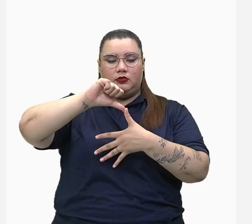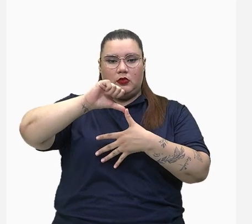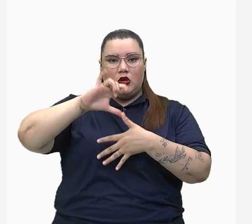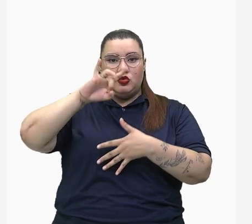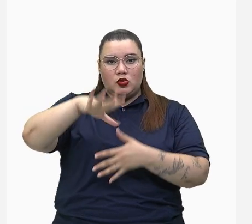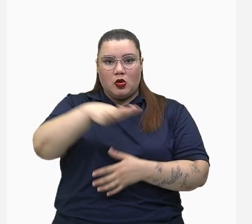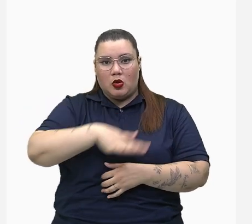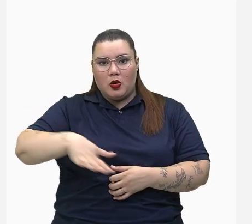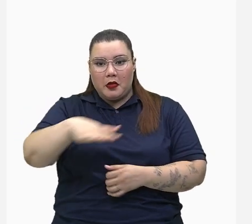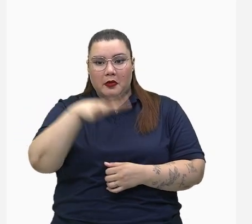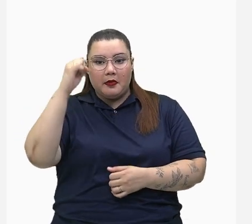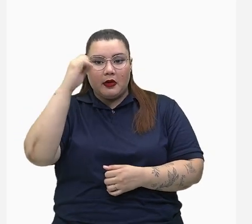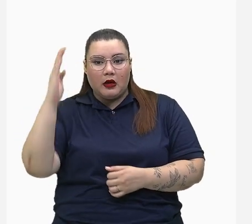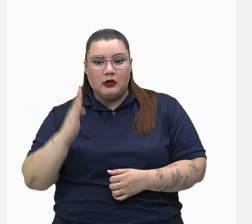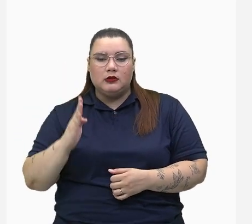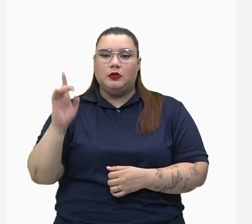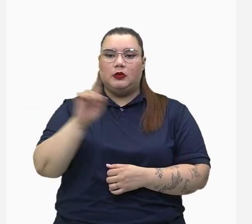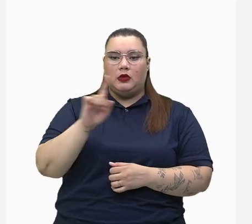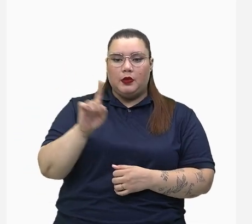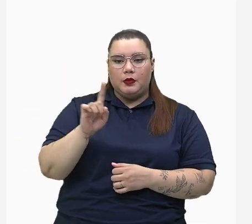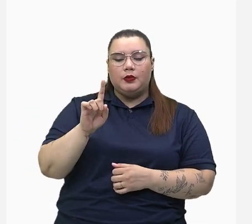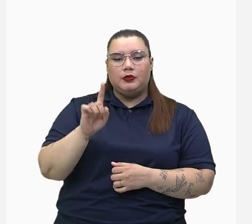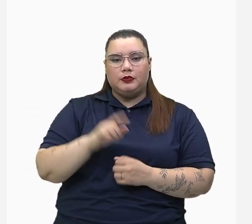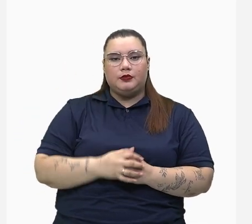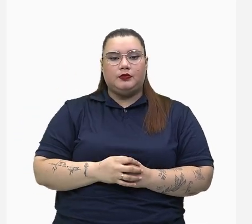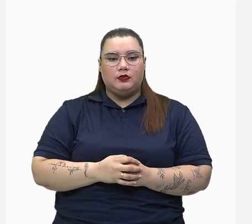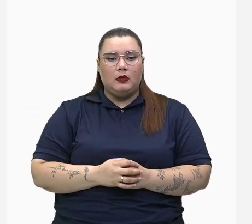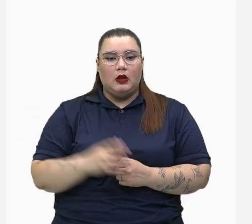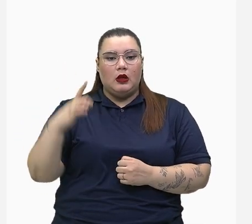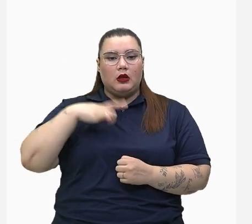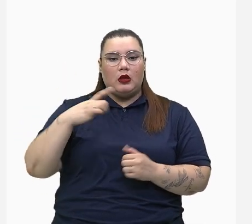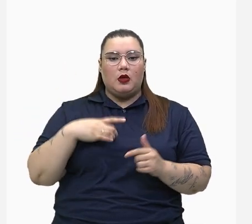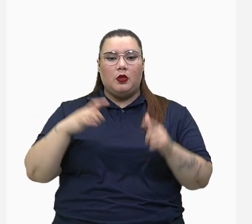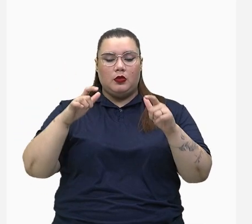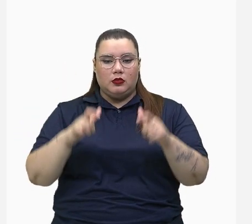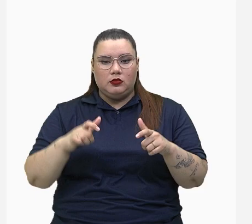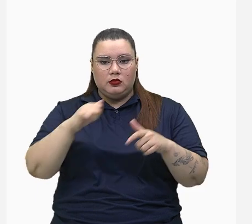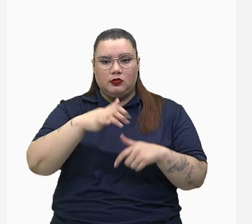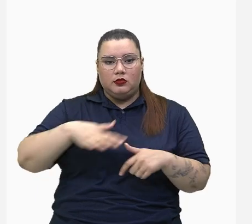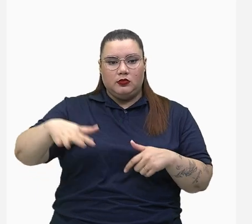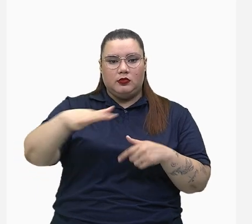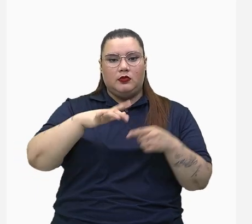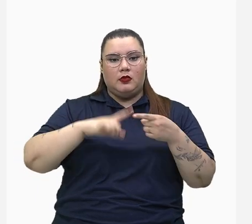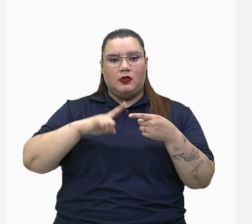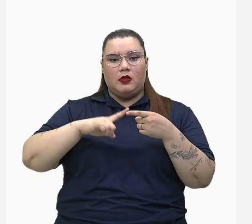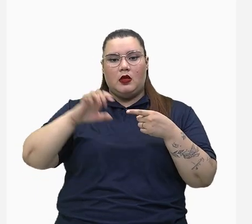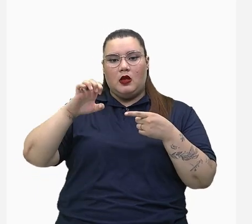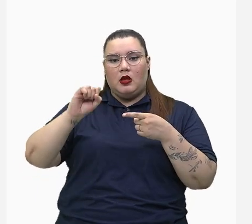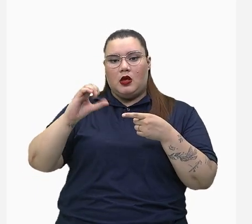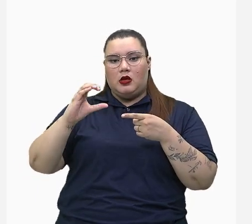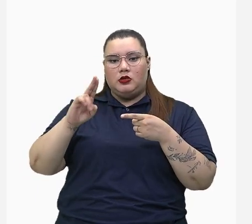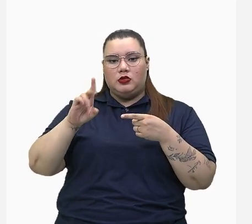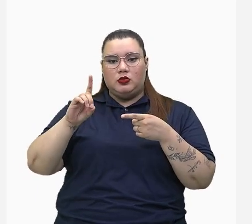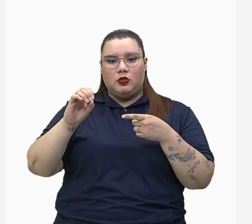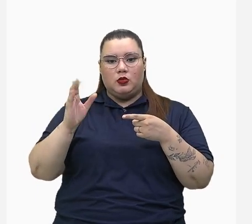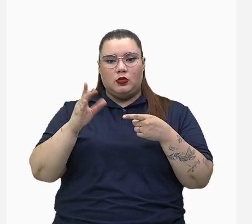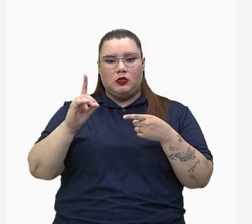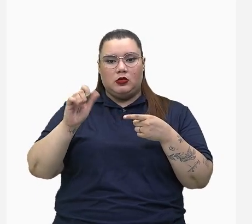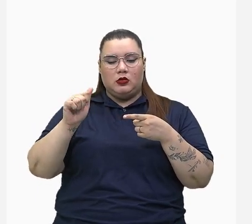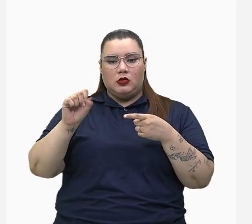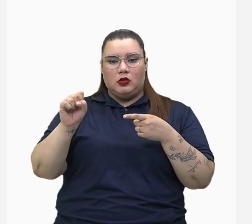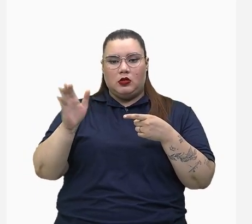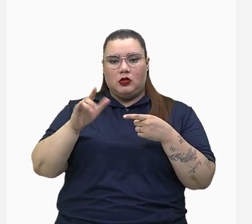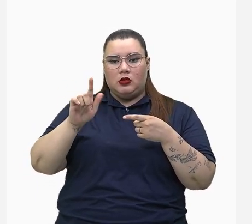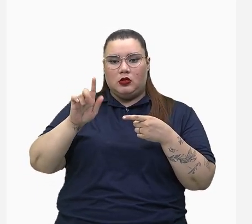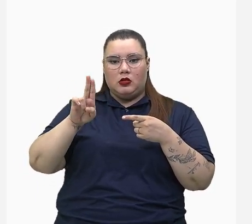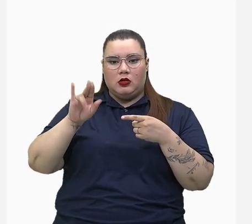restrita somente ao território brasileiro. Então, ela está situada entre o escudo das Guianas,